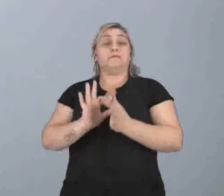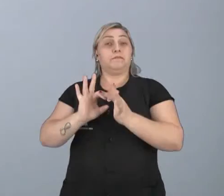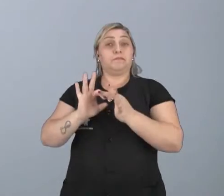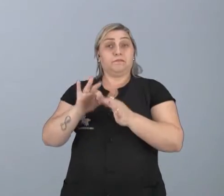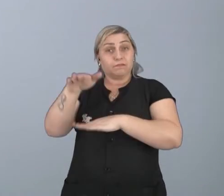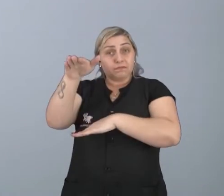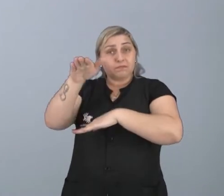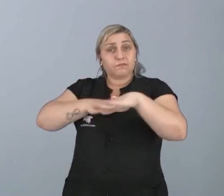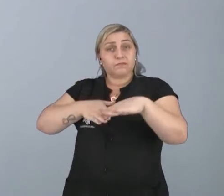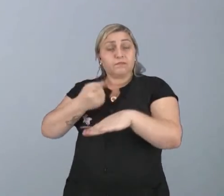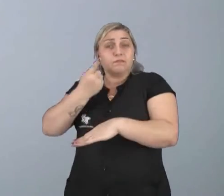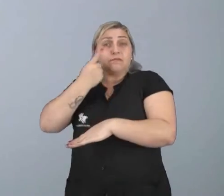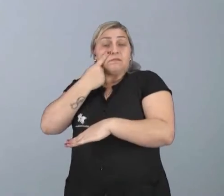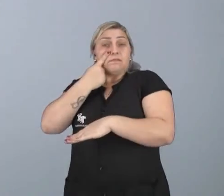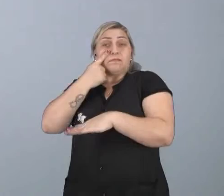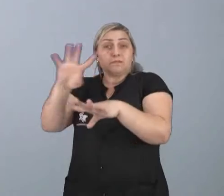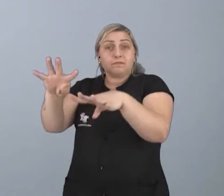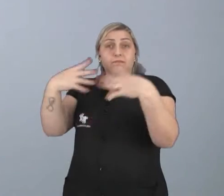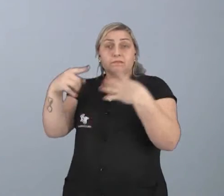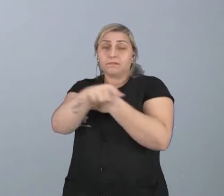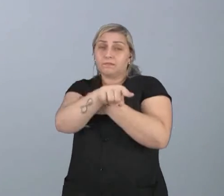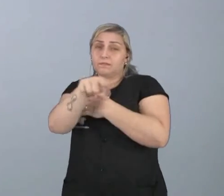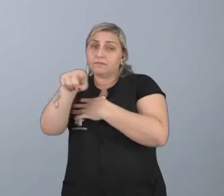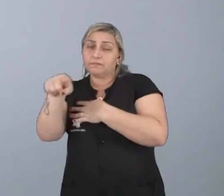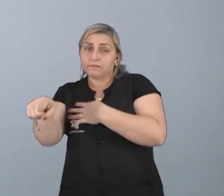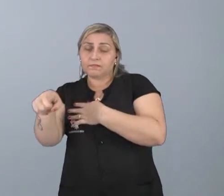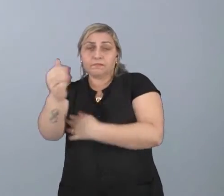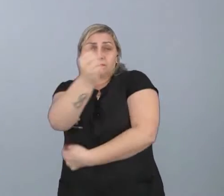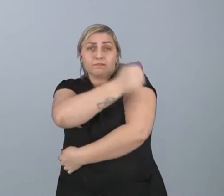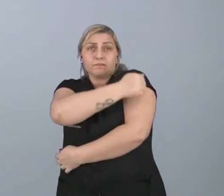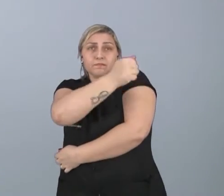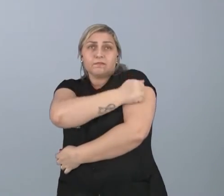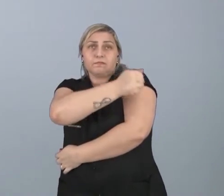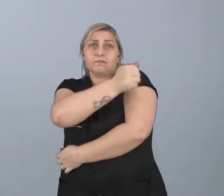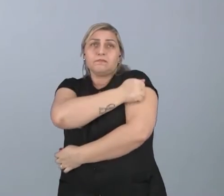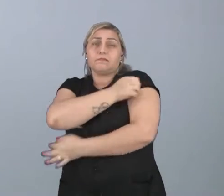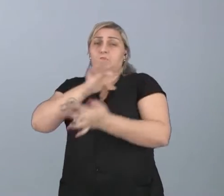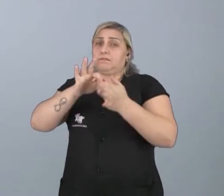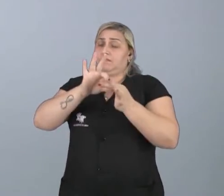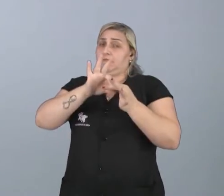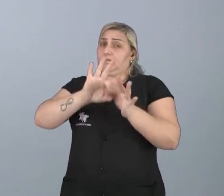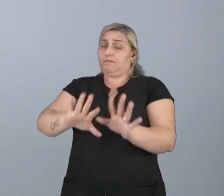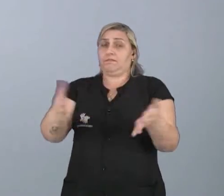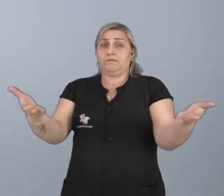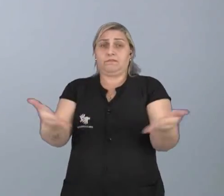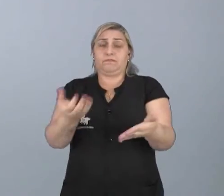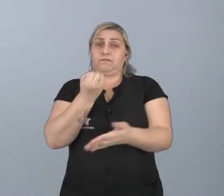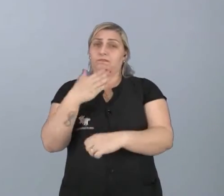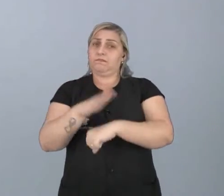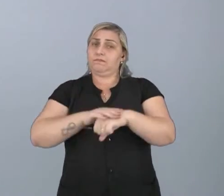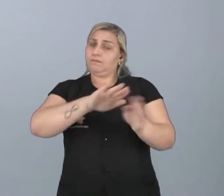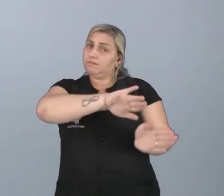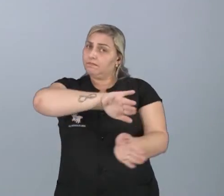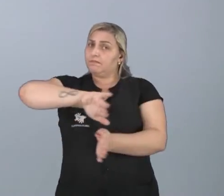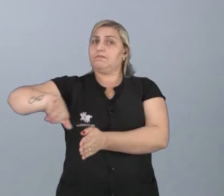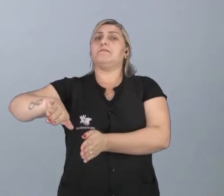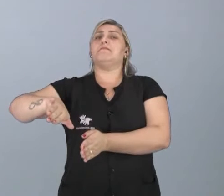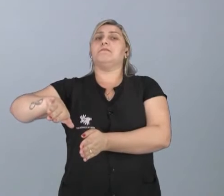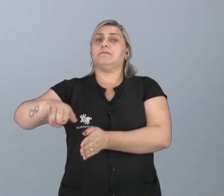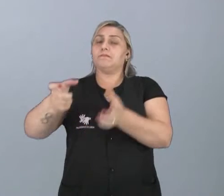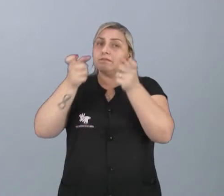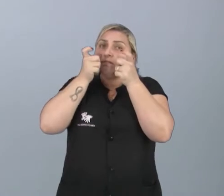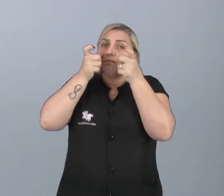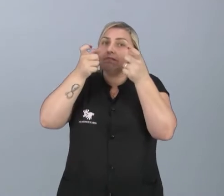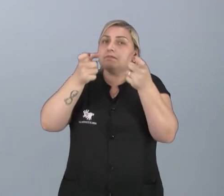estou chamando, olha, vocês, né, alunos, deixemos agora a boa conversa de lado.